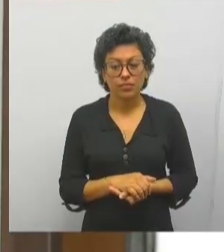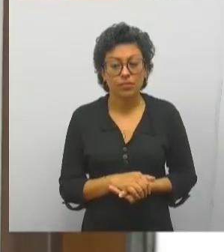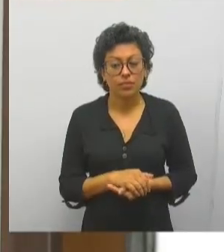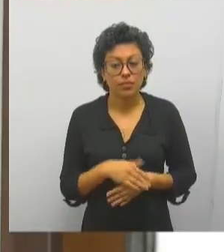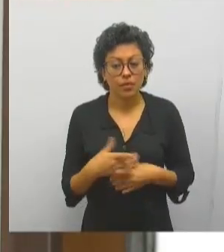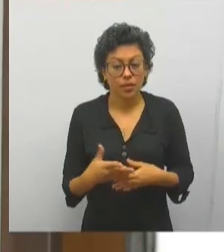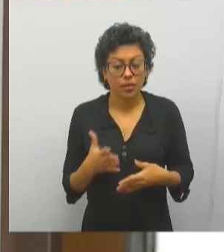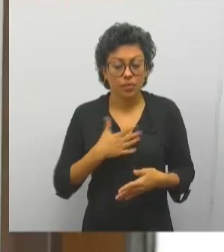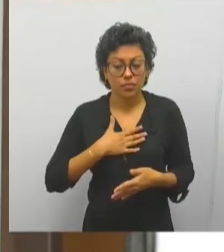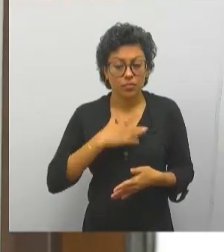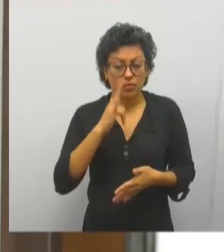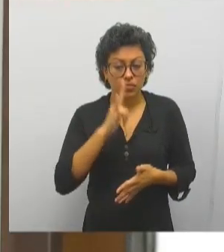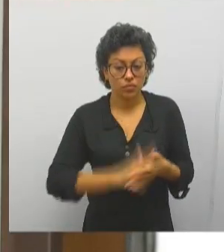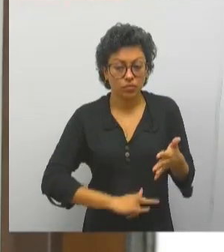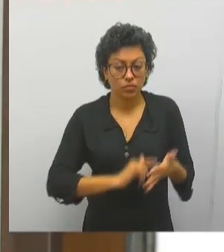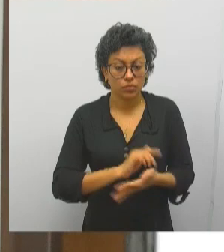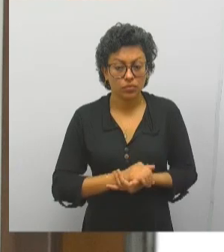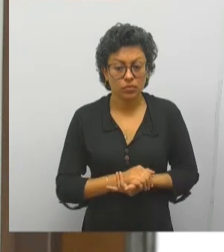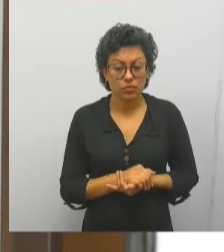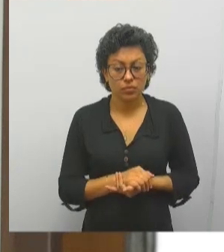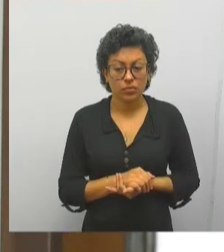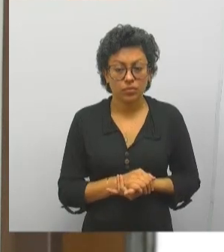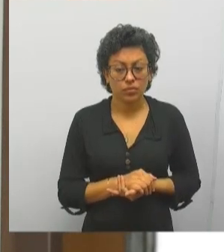venho na minha indicação